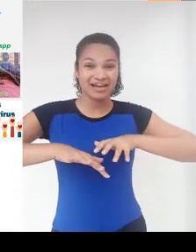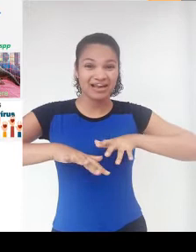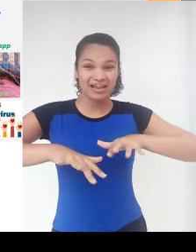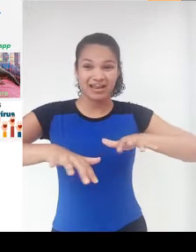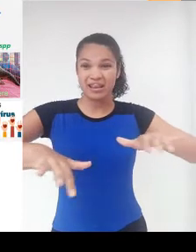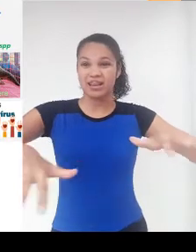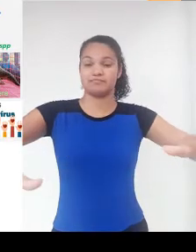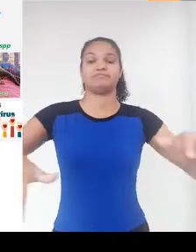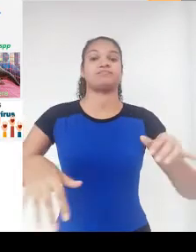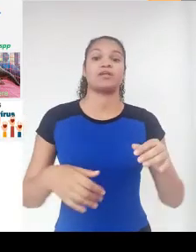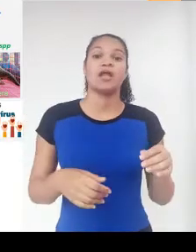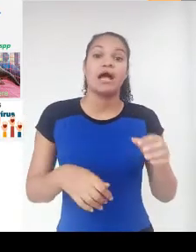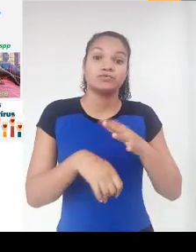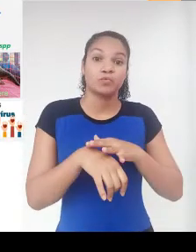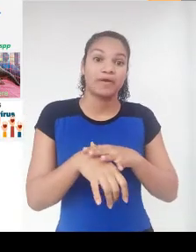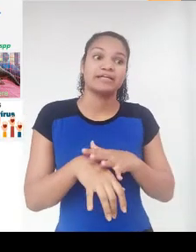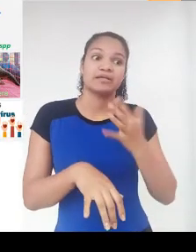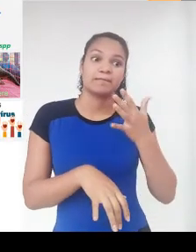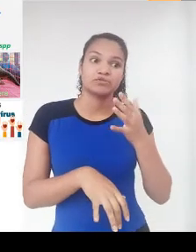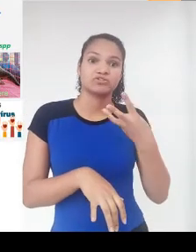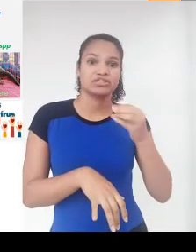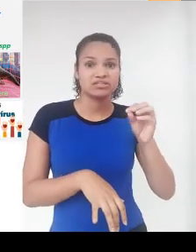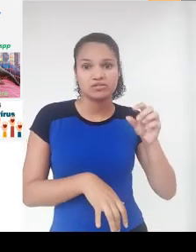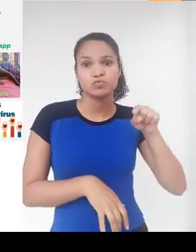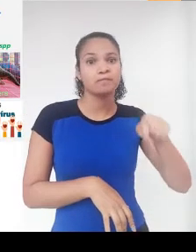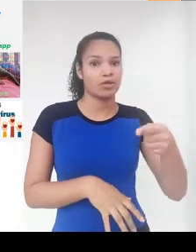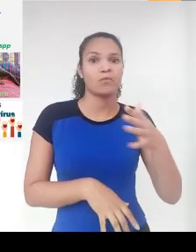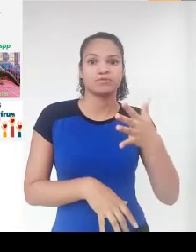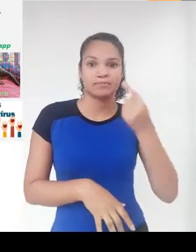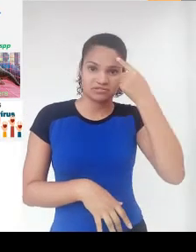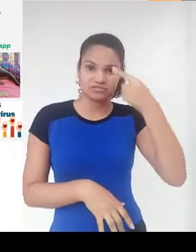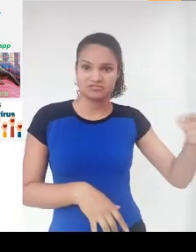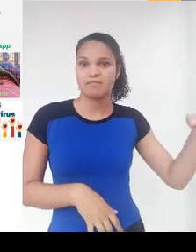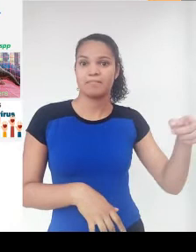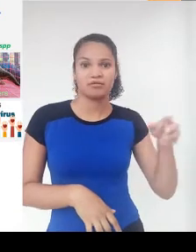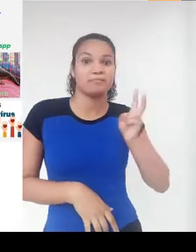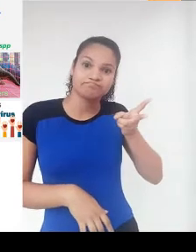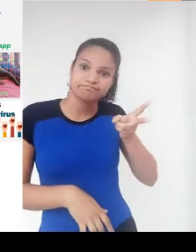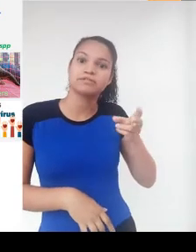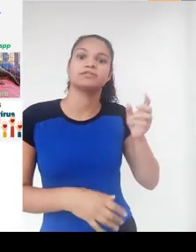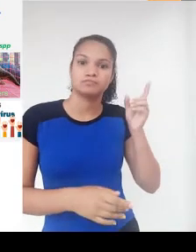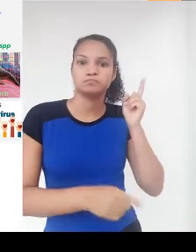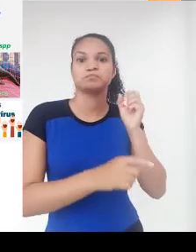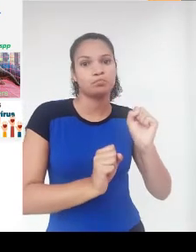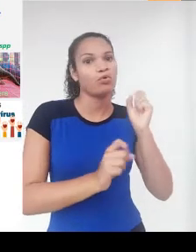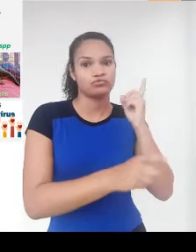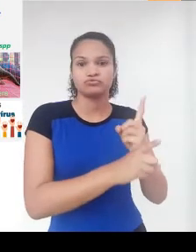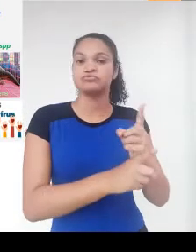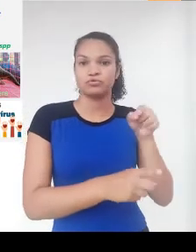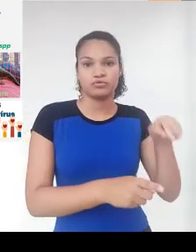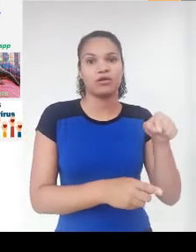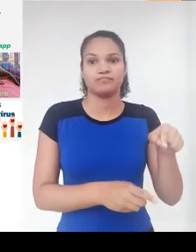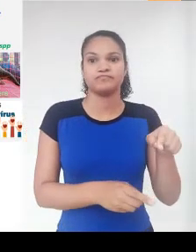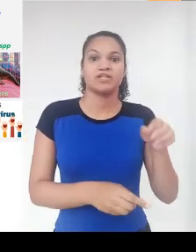da doença. Provavelmente vamos chegar a 300 mil infectados com testes comprovando